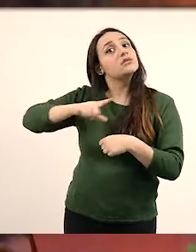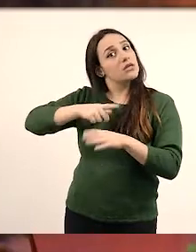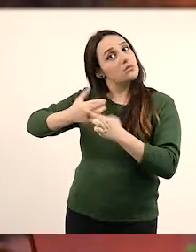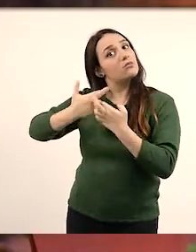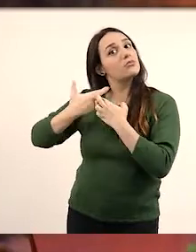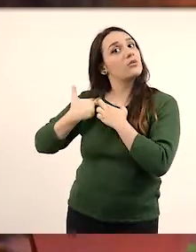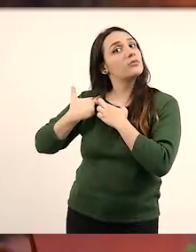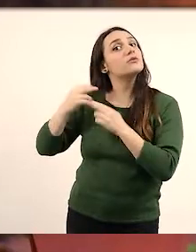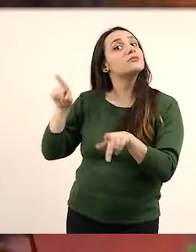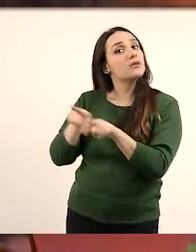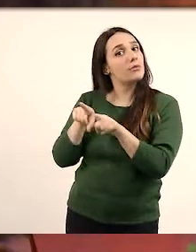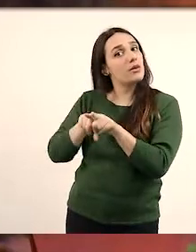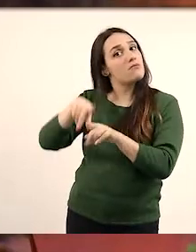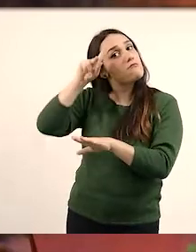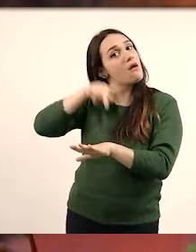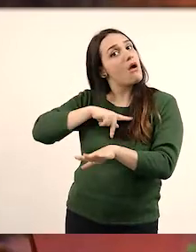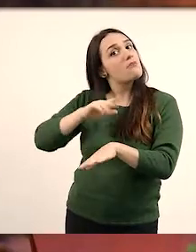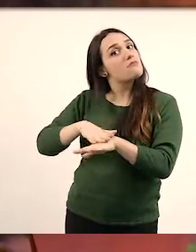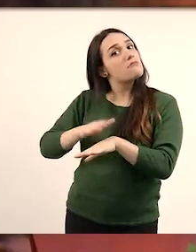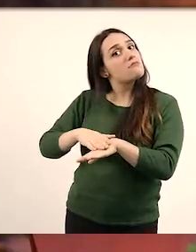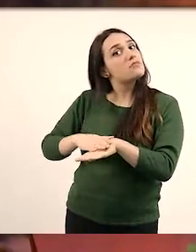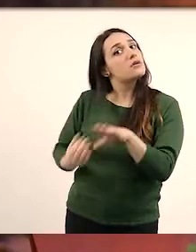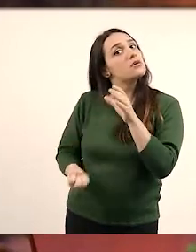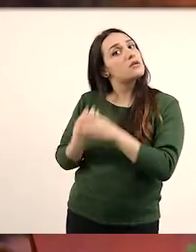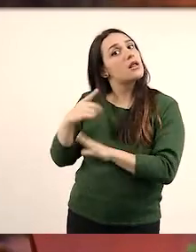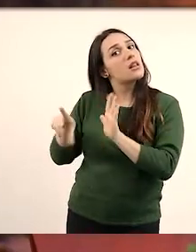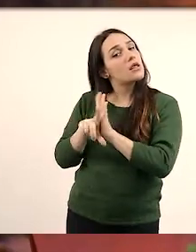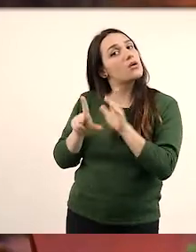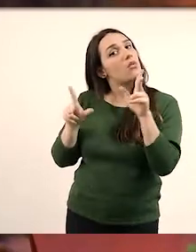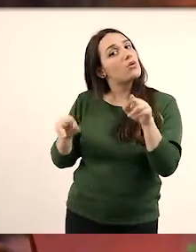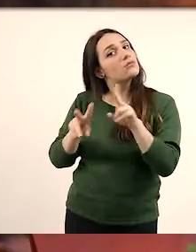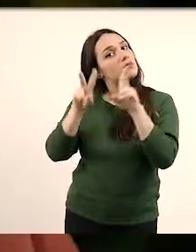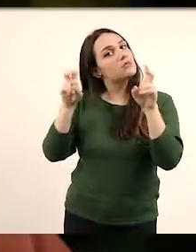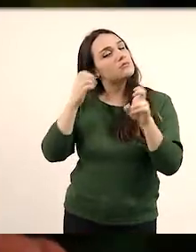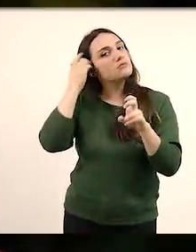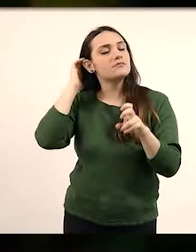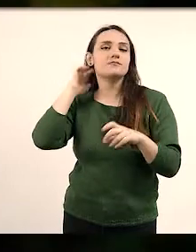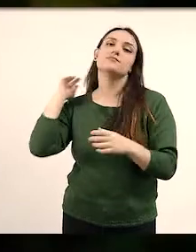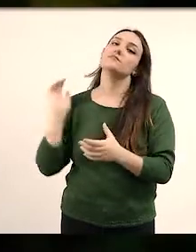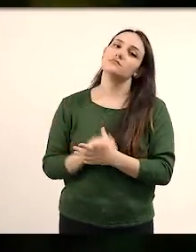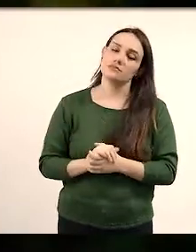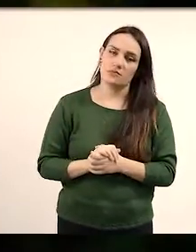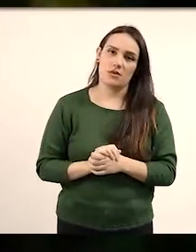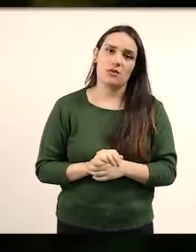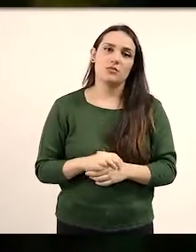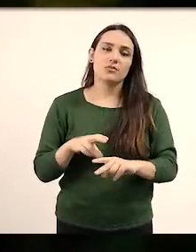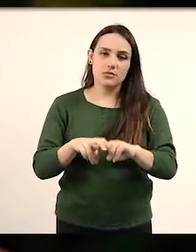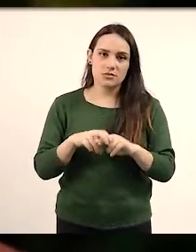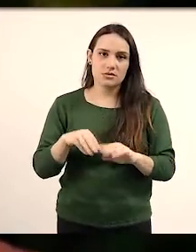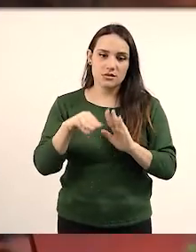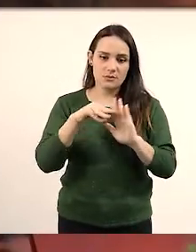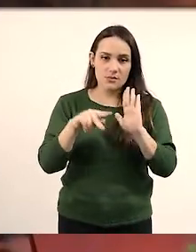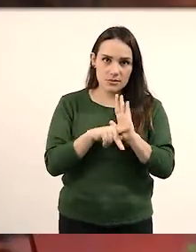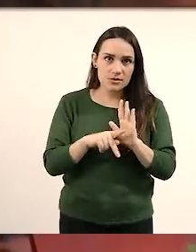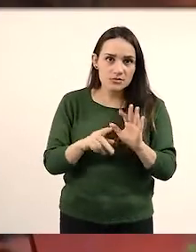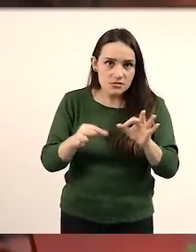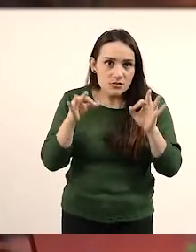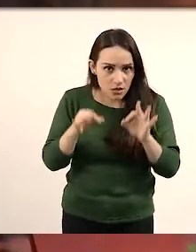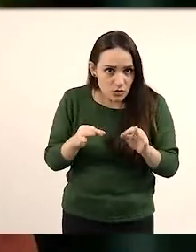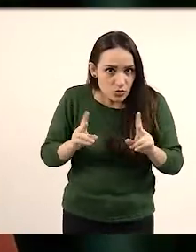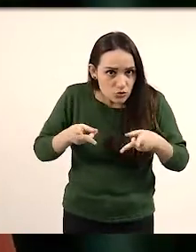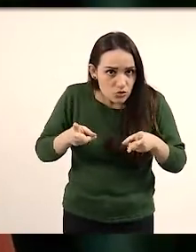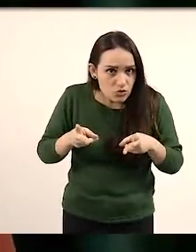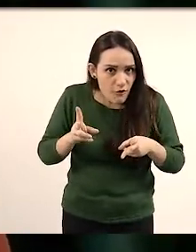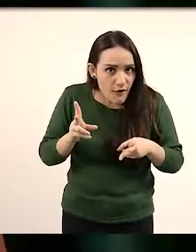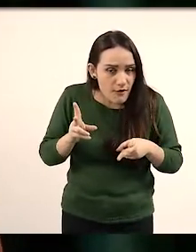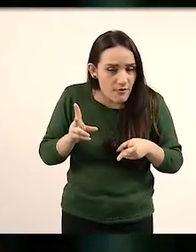constitucionalmente consagrada para legislar também sobre o mesmo assunto. Essa medida provisória, então, ela continua valendo? Está valendo.